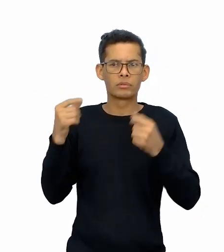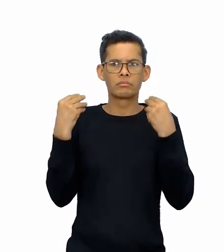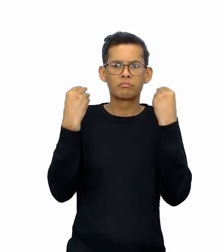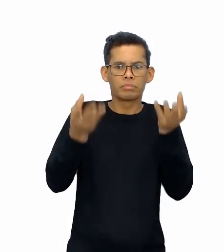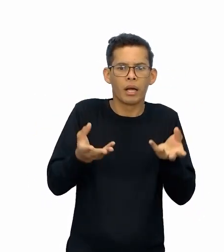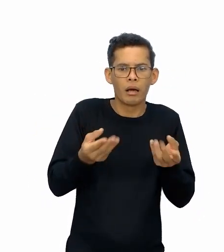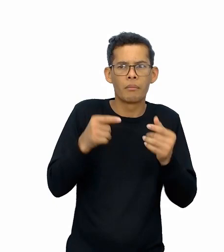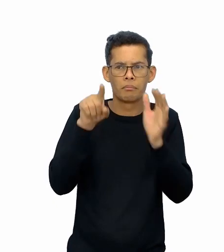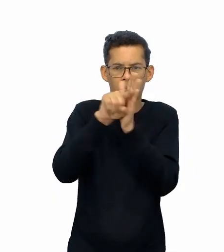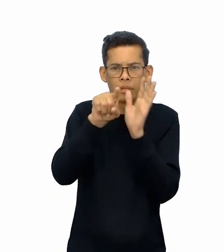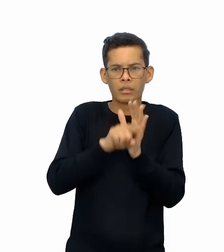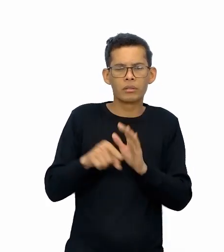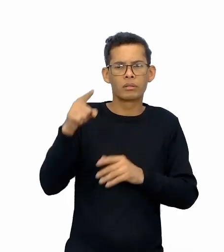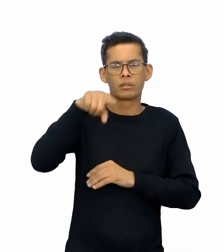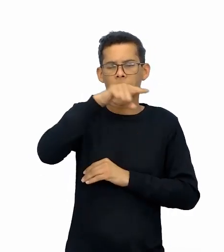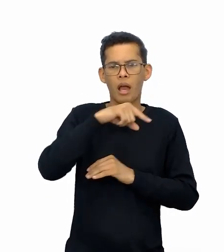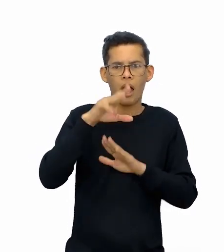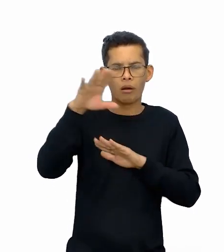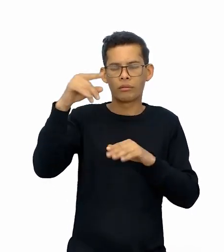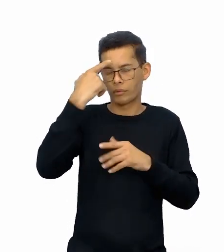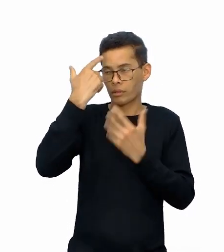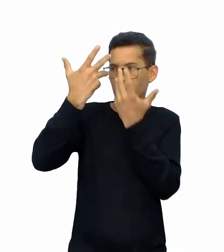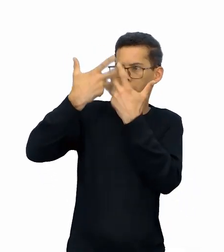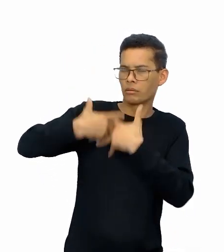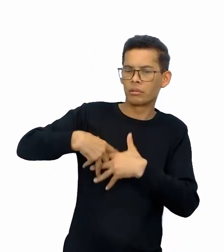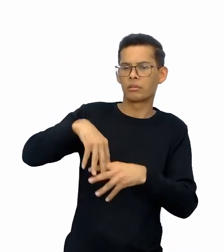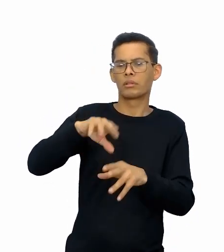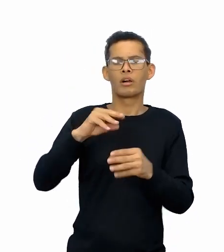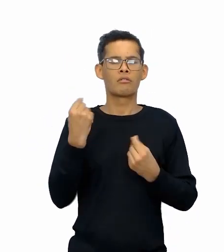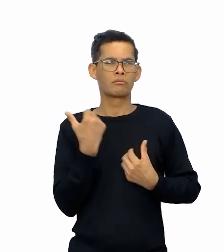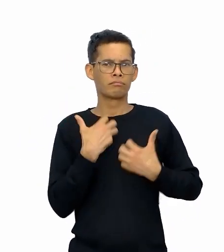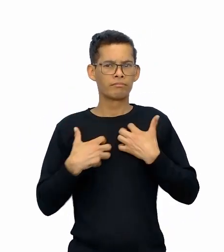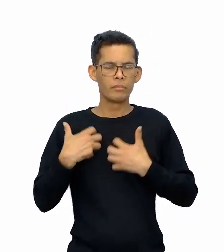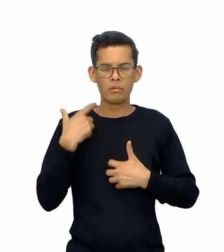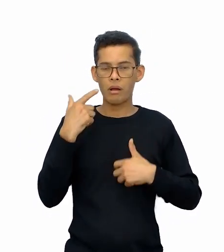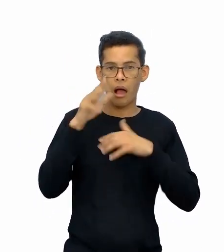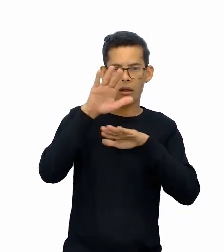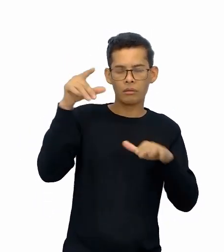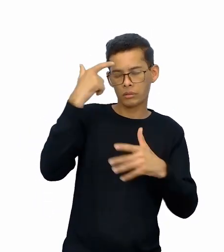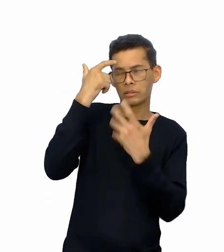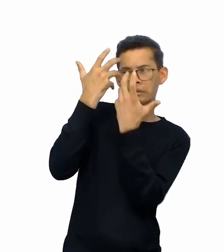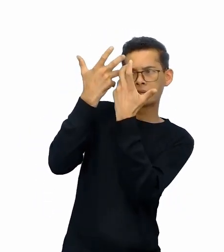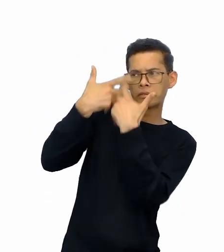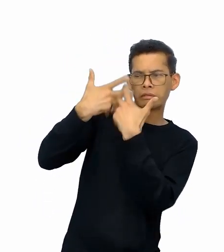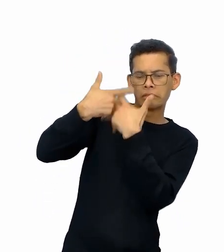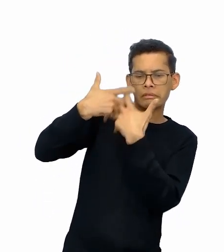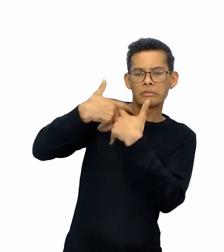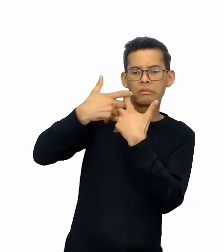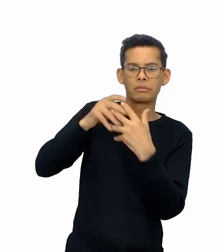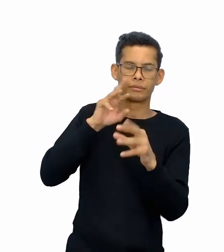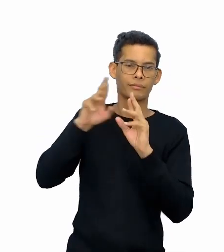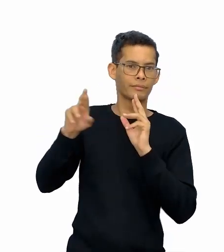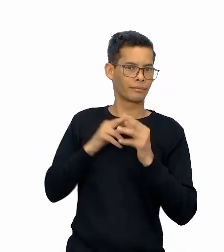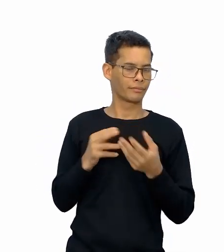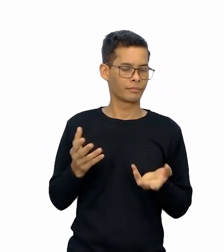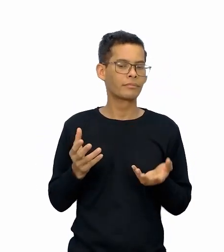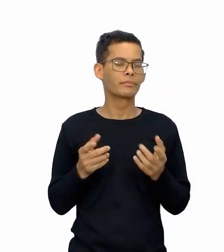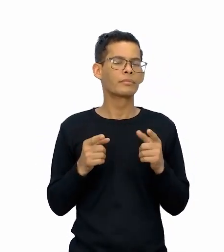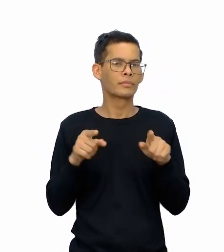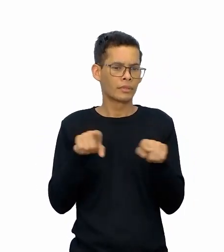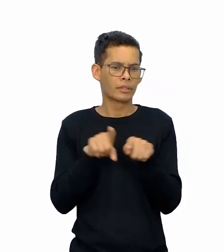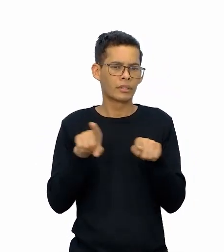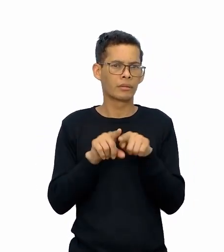que vão, né, ter a possibilidade de gerar um conflito cognitivo dos nossos estudantes. Por fim, se tratando das possibilidades